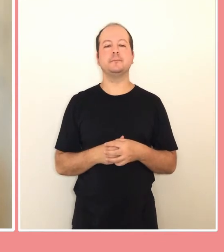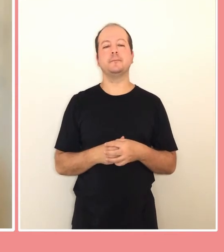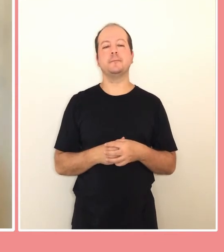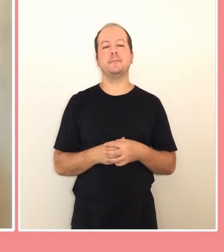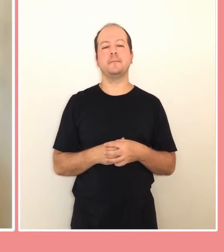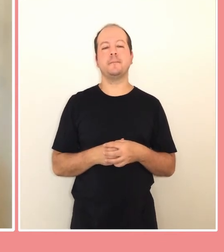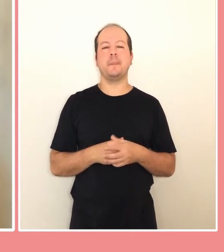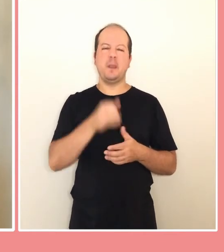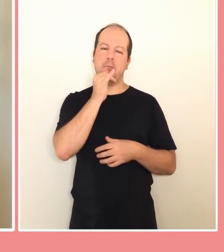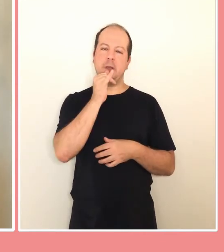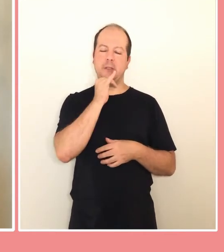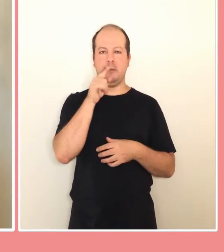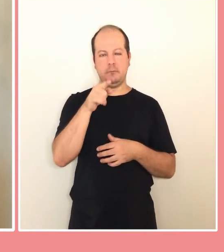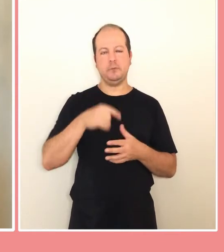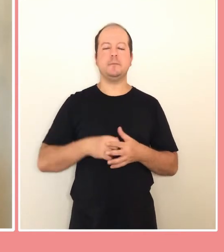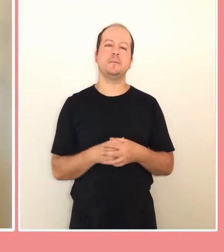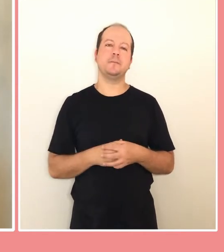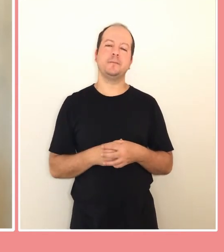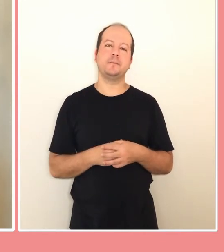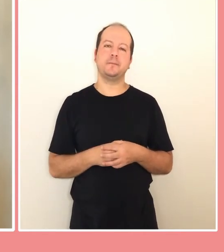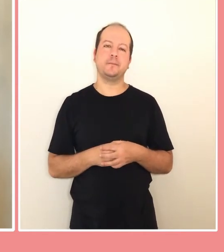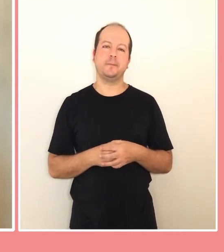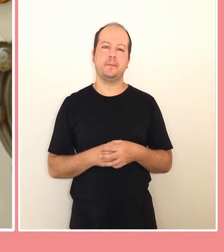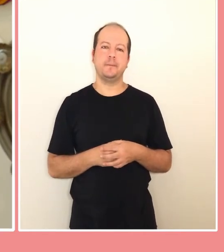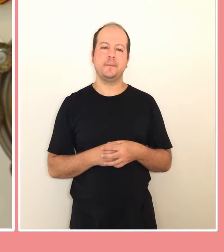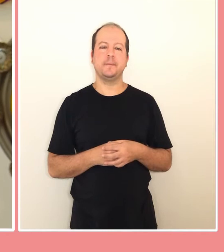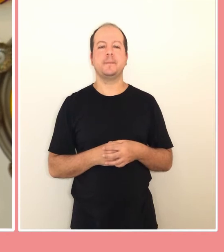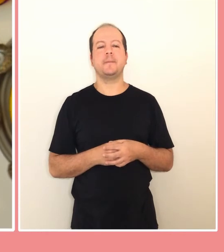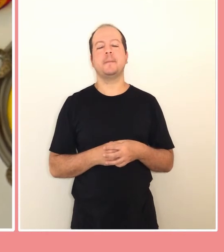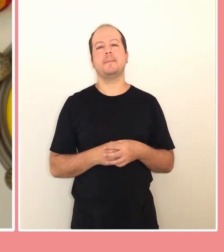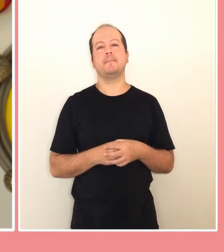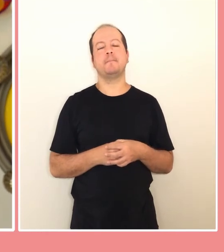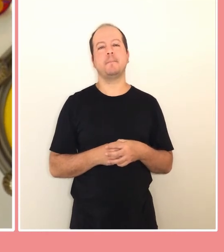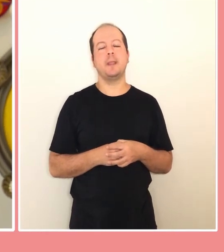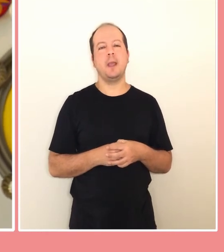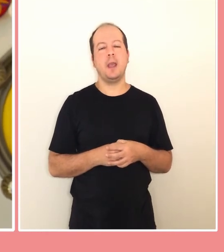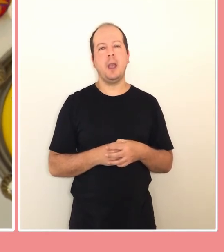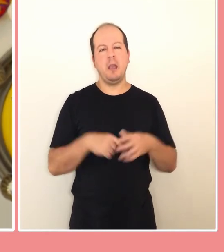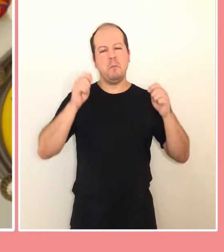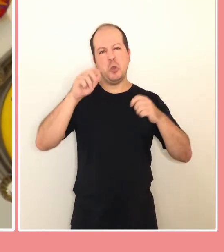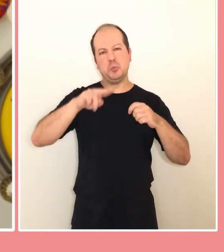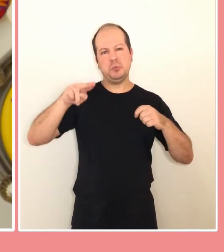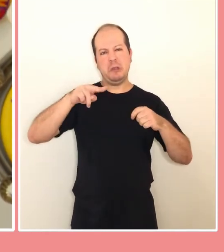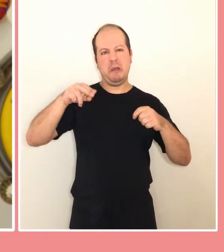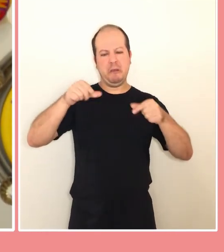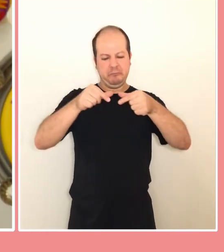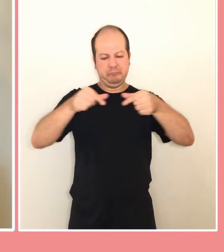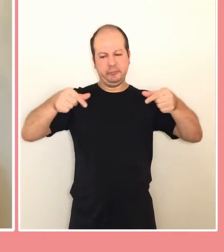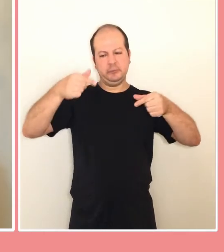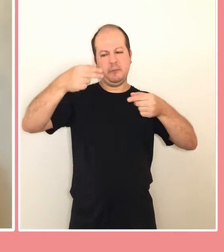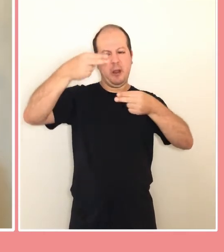Então, para isso, ó, a gente pode utilizar aqui um esquadro ou